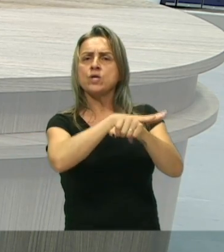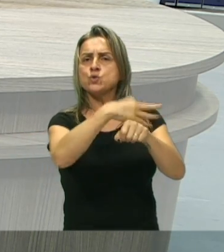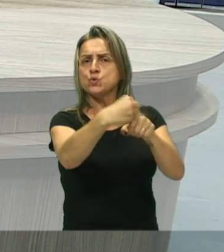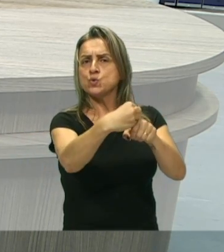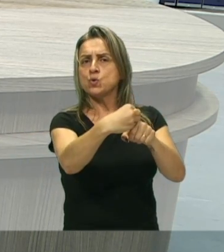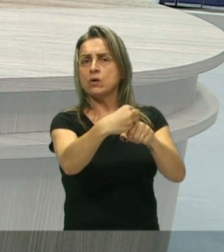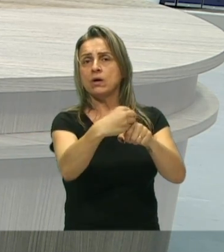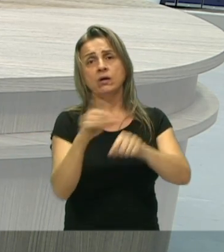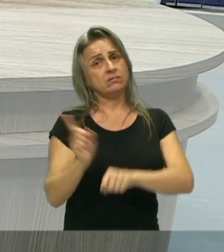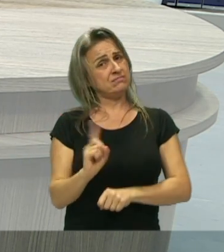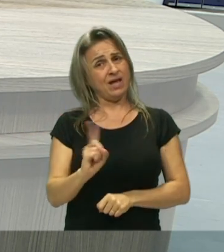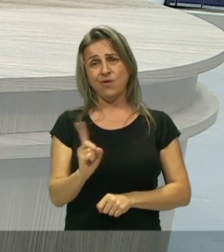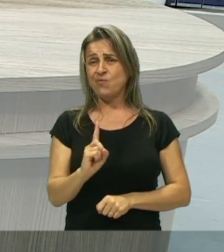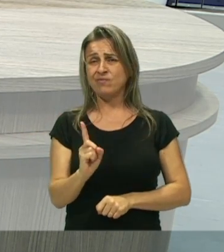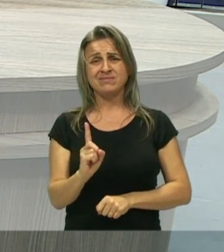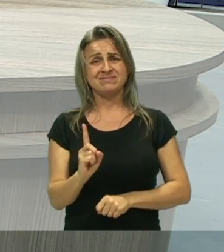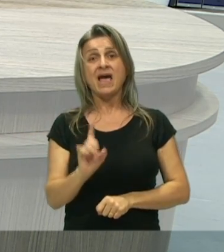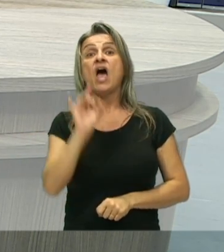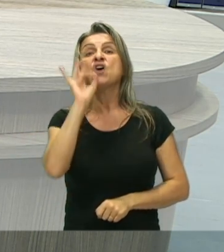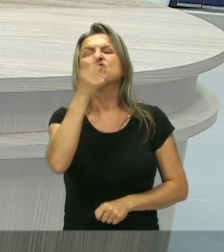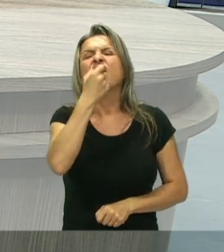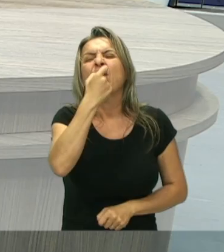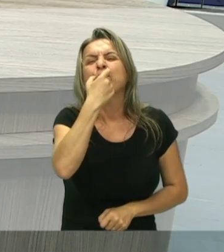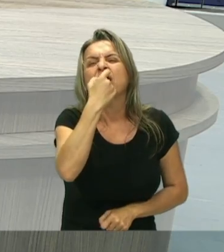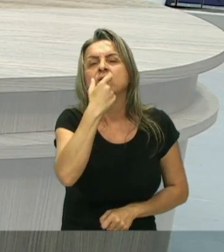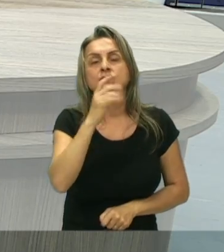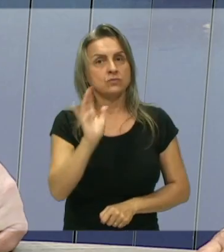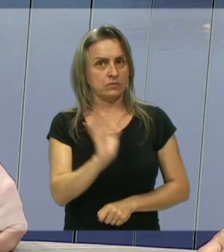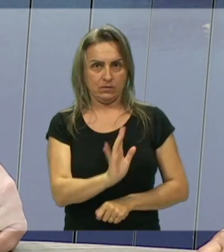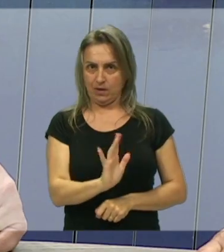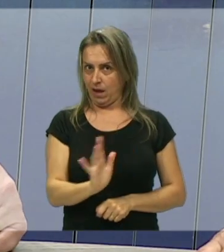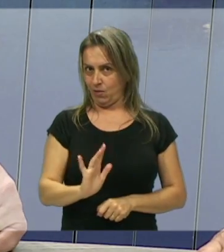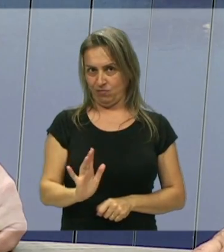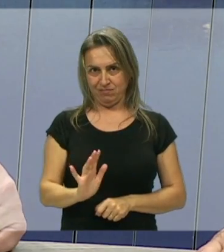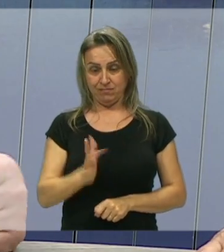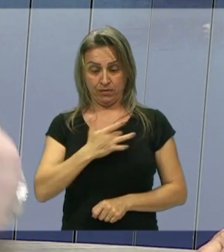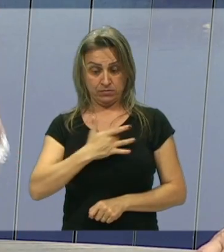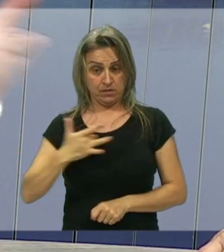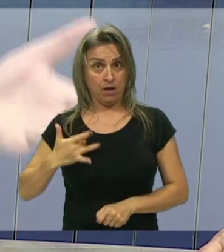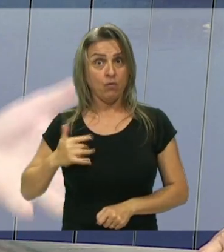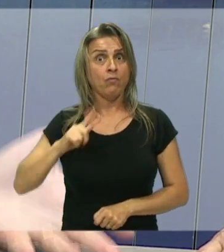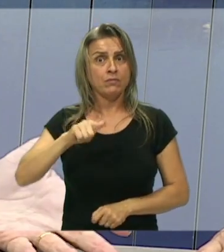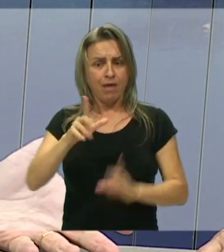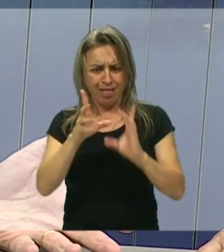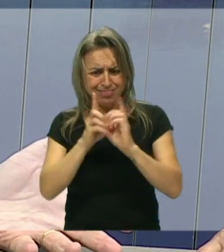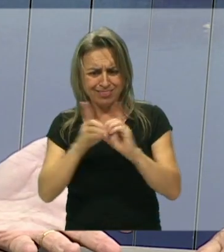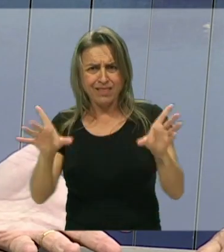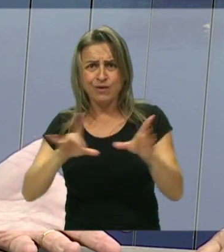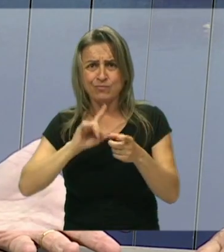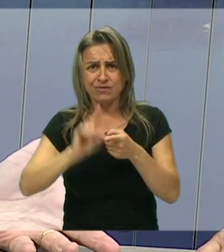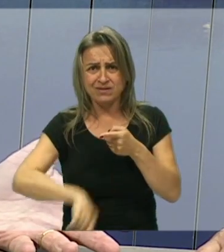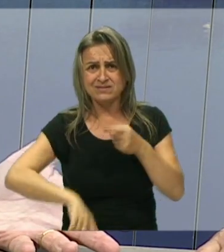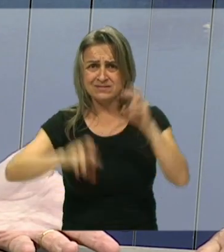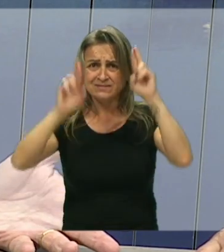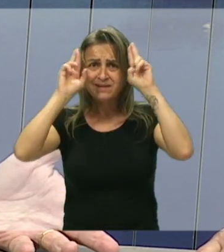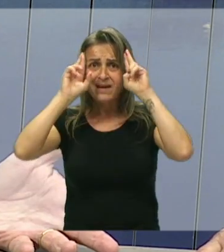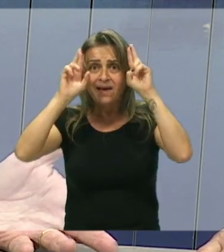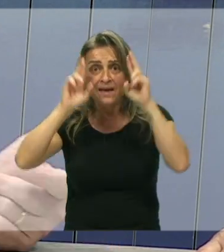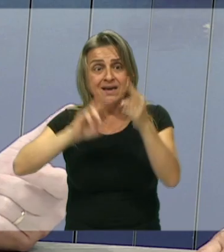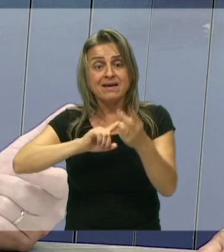envolver democracia, ela tem que envolver o respeito às outras pessoas.